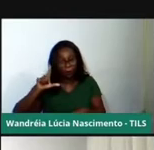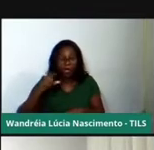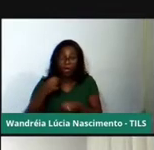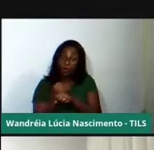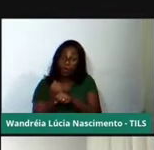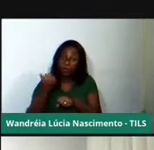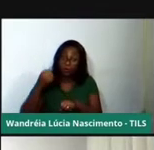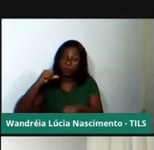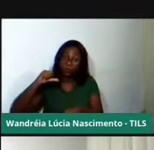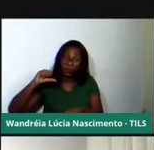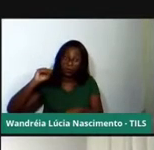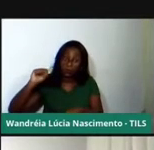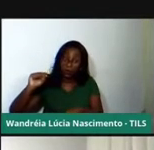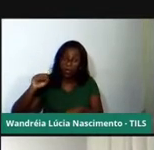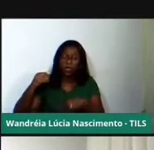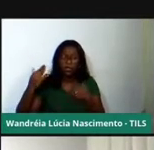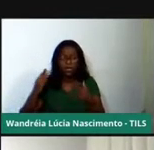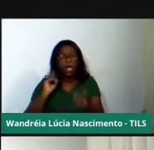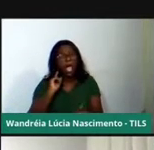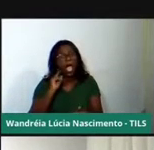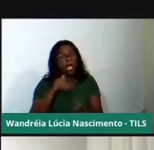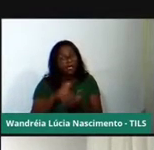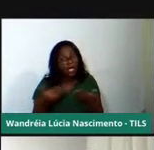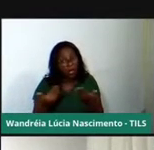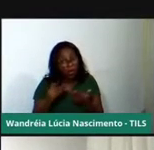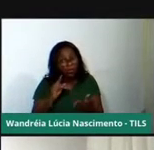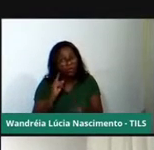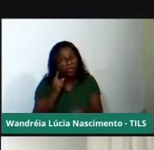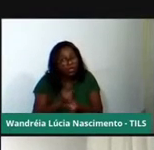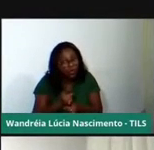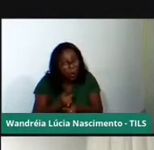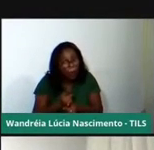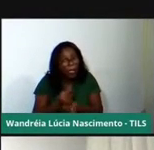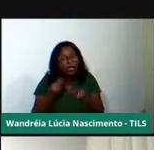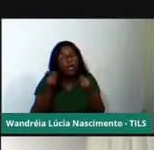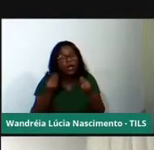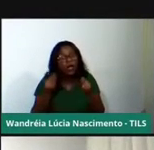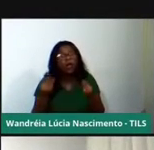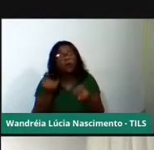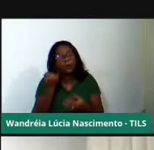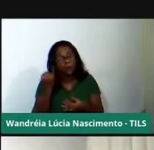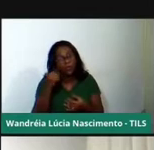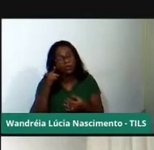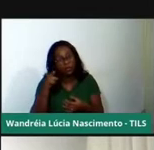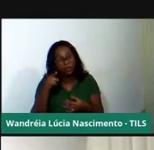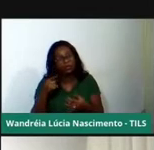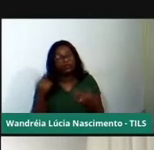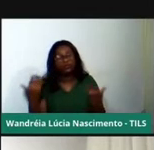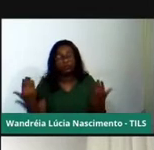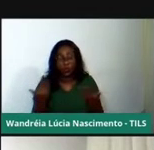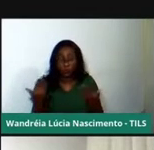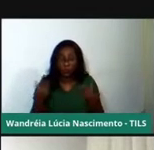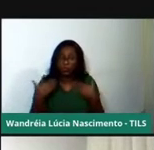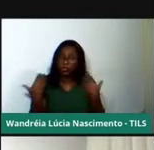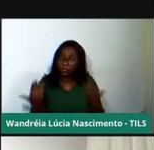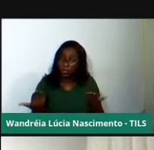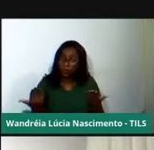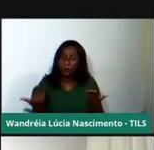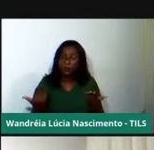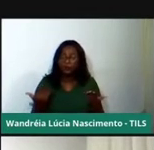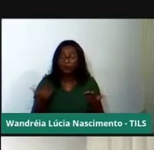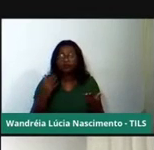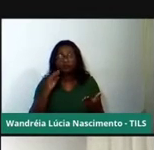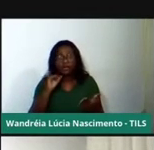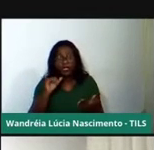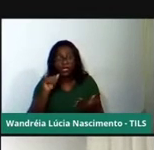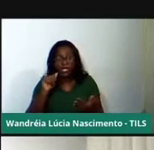da descoberta, né, do óxido nítrico no nosso dia a dia. Eles viram, em outras palavras, né, que a acetilcolina, quando o